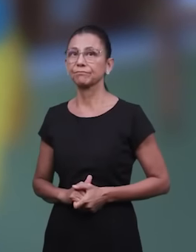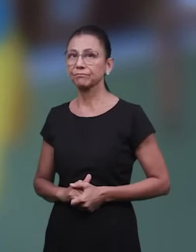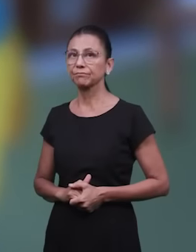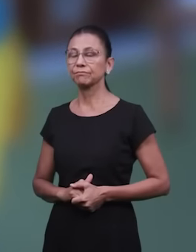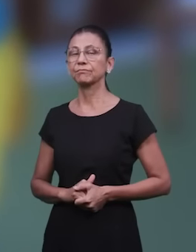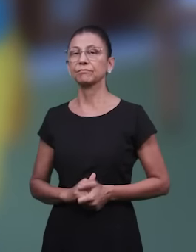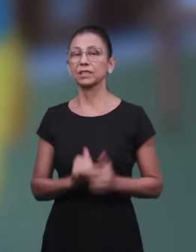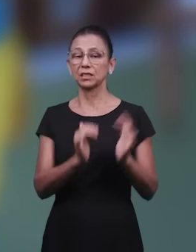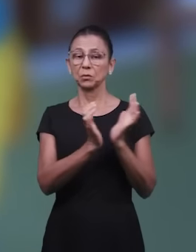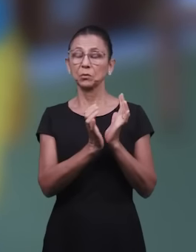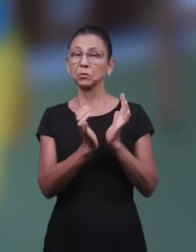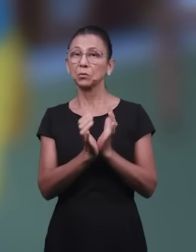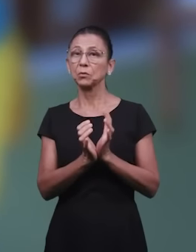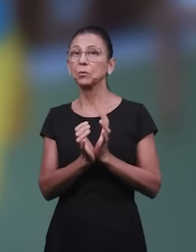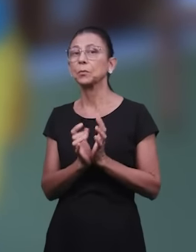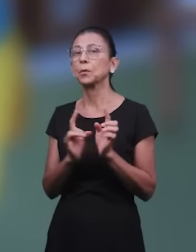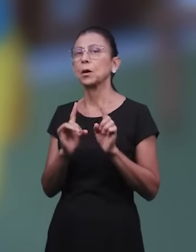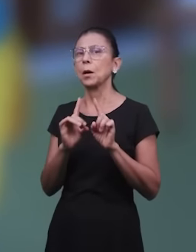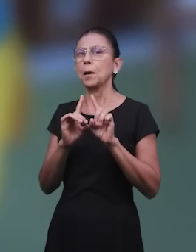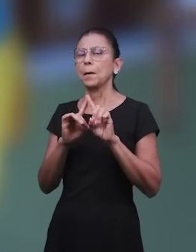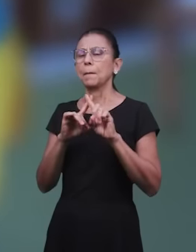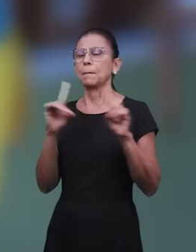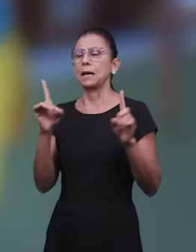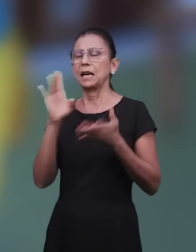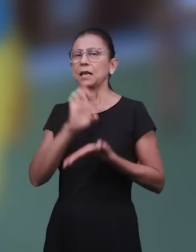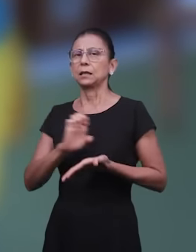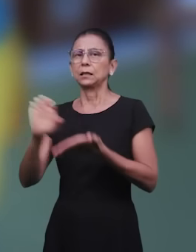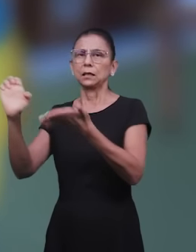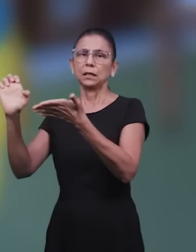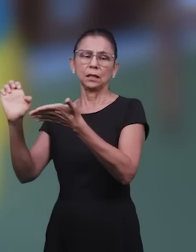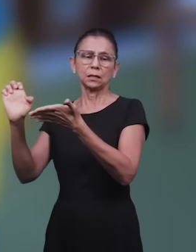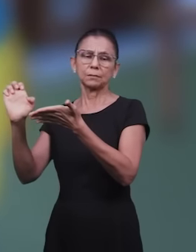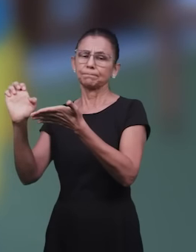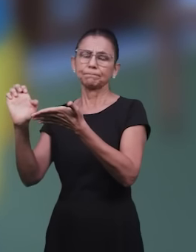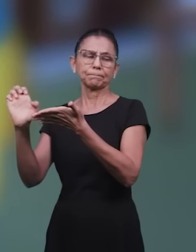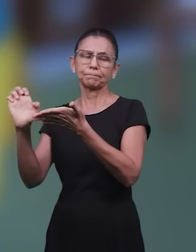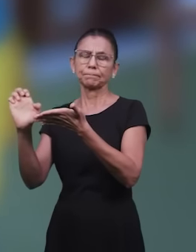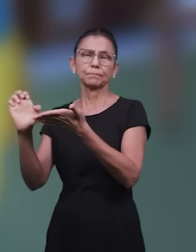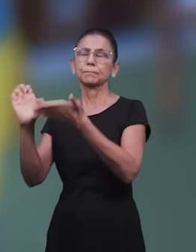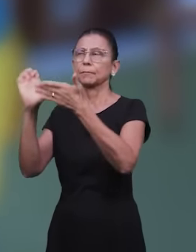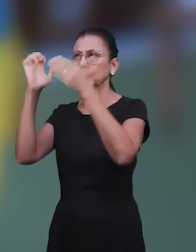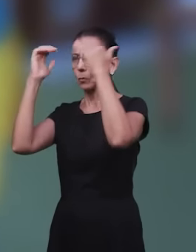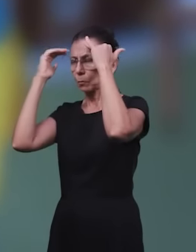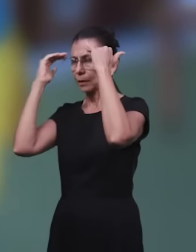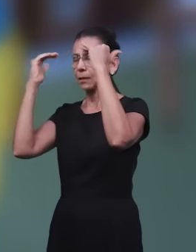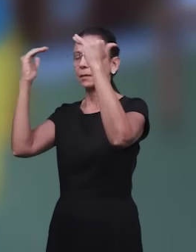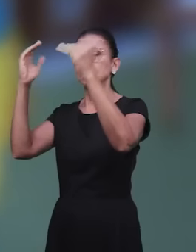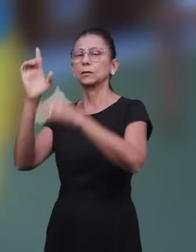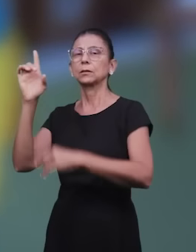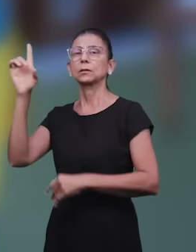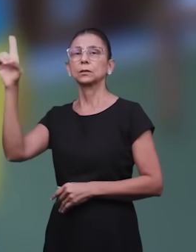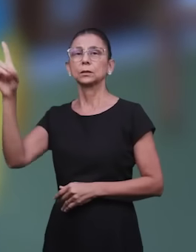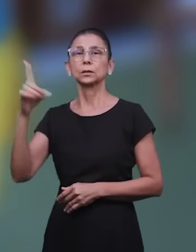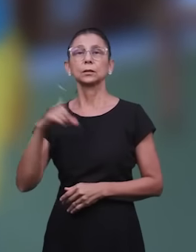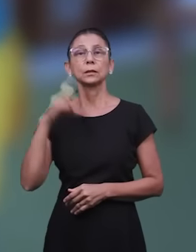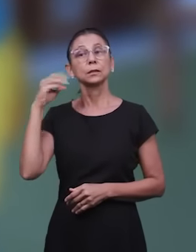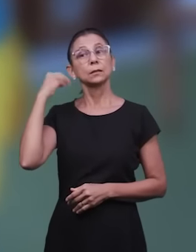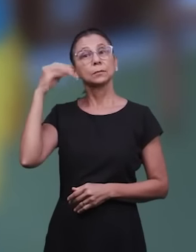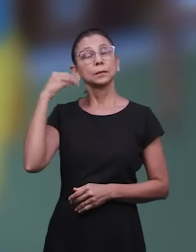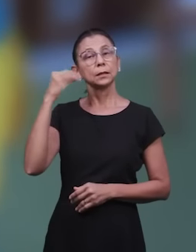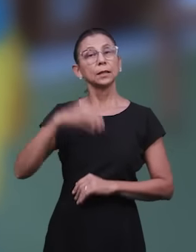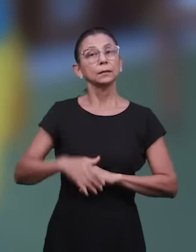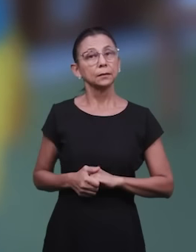Mas como vocês viram na aula passada, porque ele foi fiel, obediente, ele teve muitas